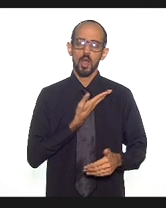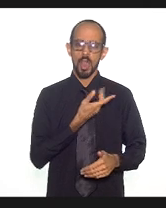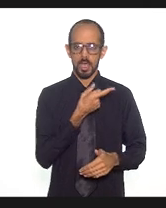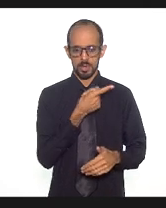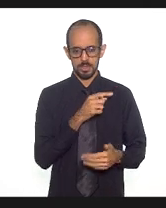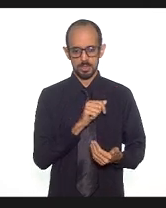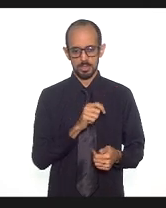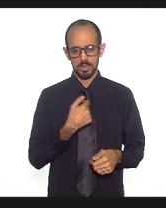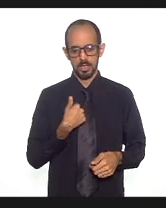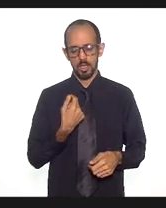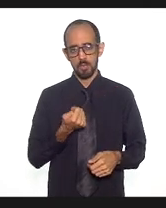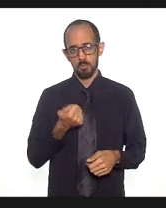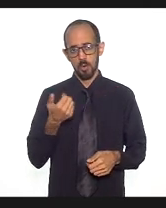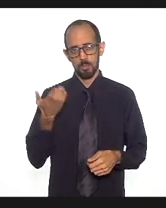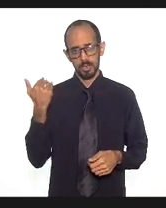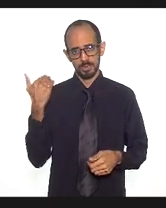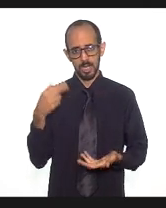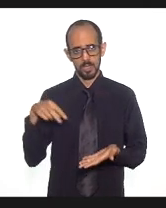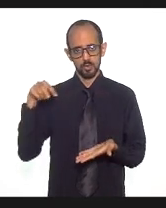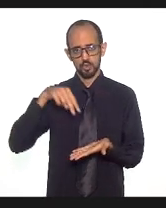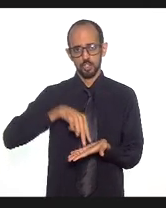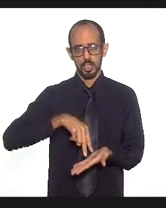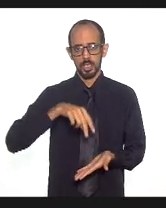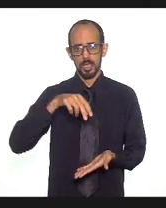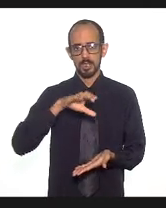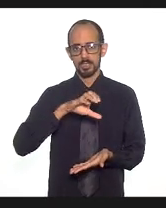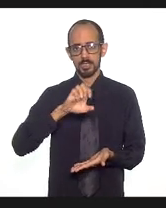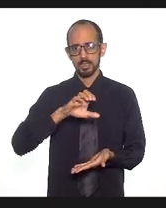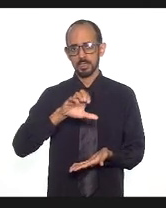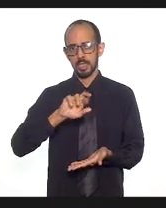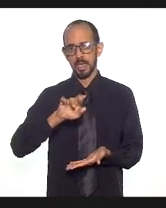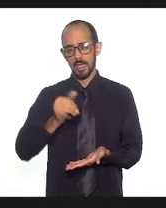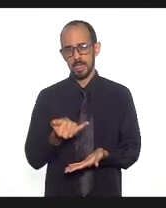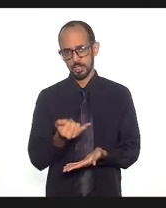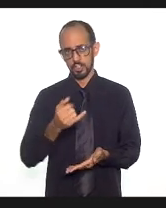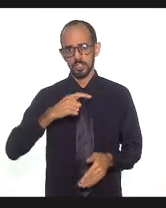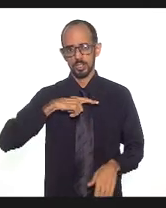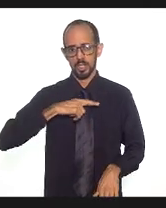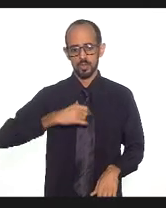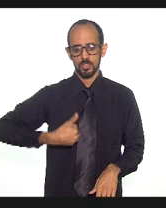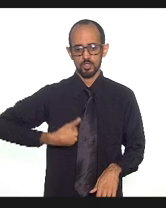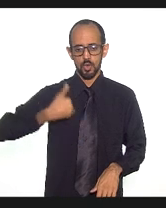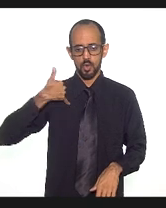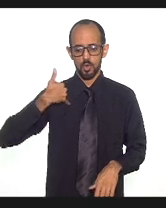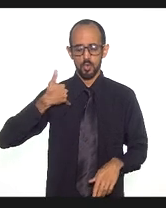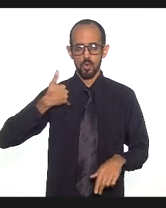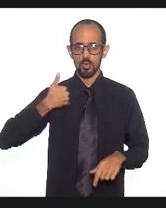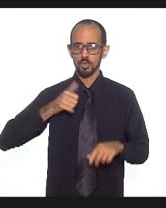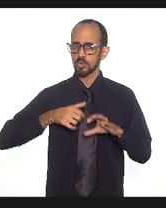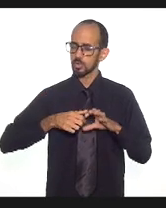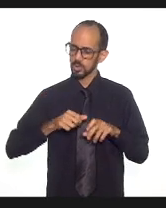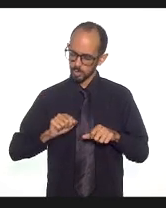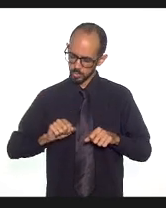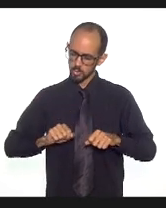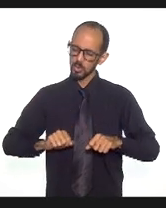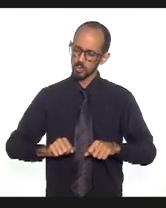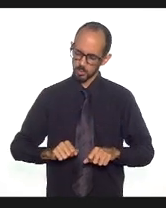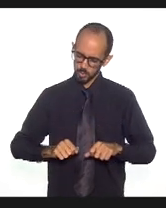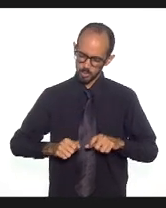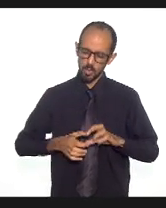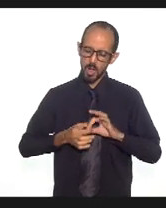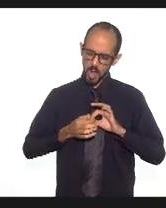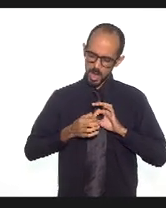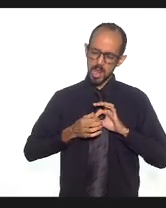Cheguei recentemente na Fundação CCERJ, muito orgulhoso do convite que recebi, né, disposto a a dar o meu melhor